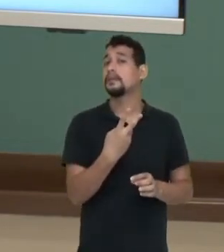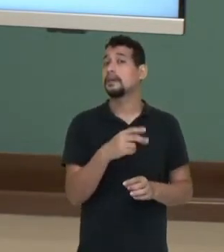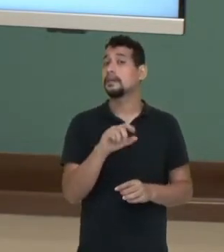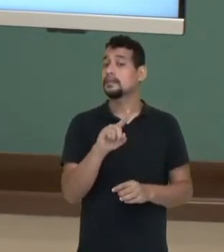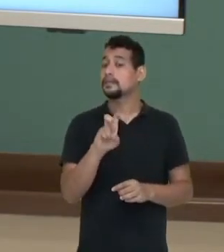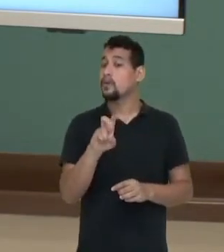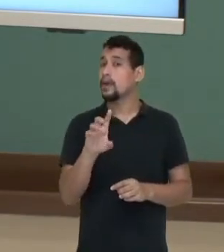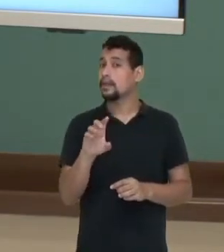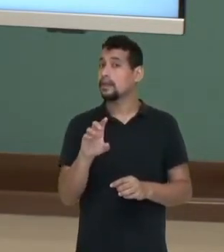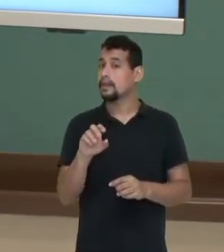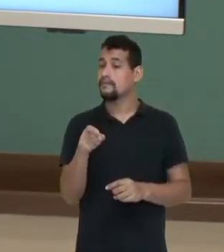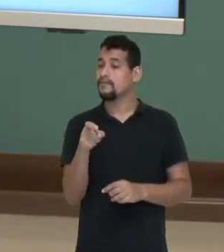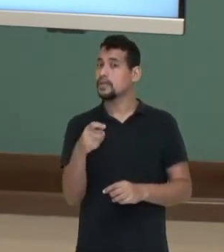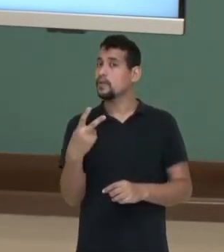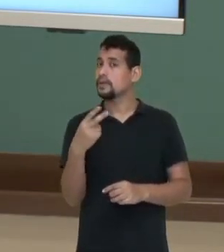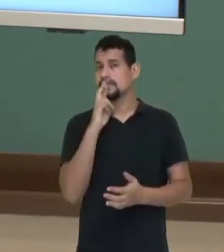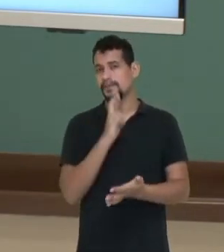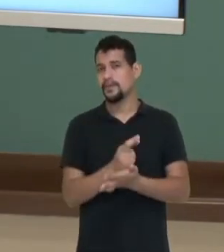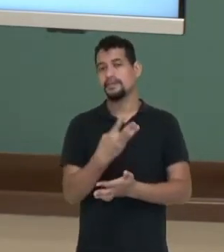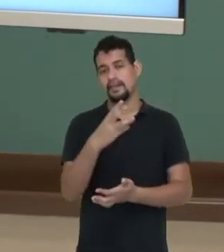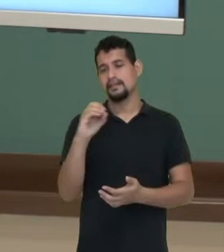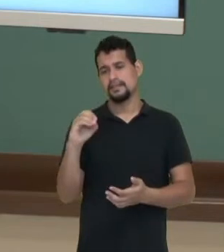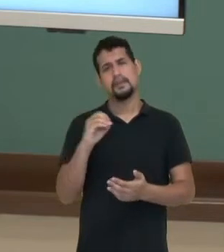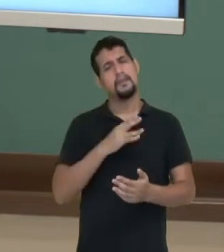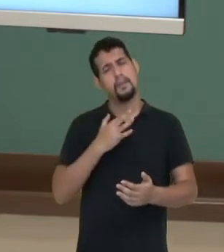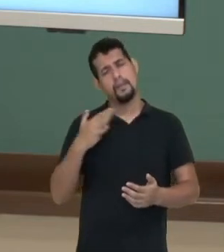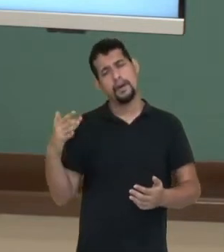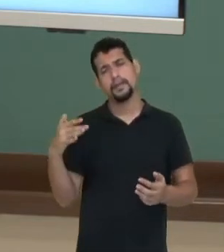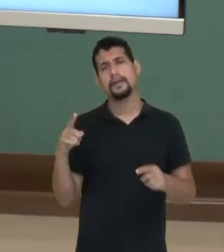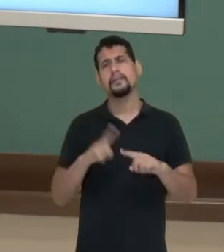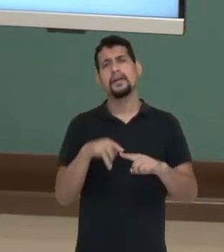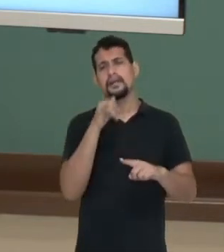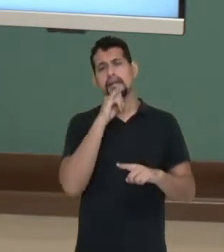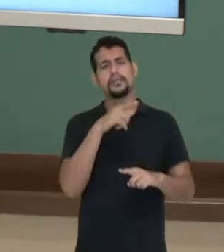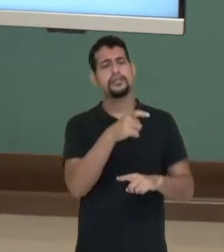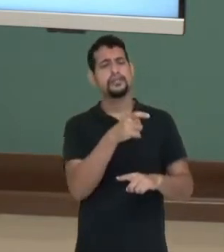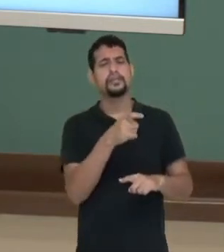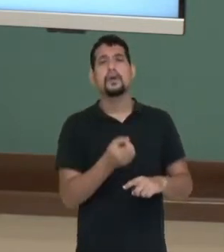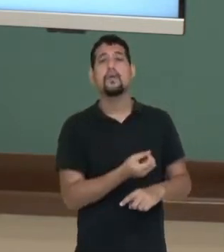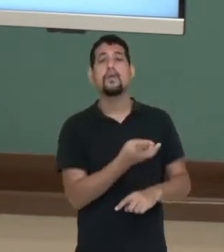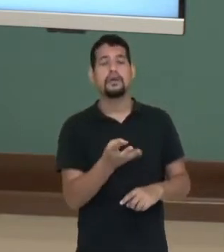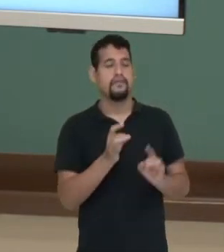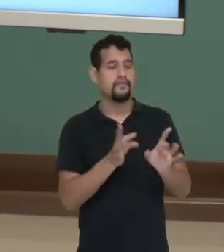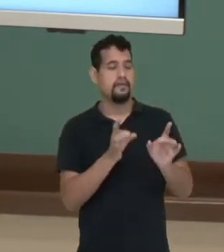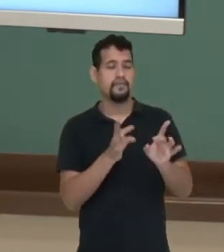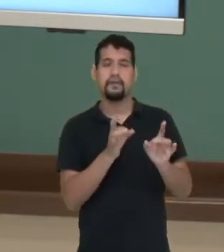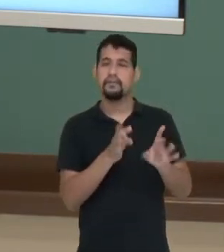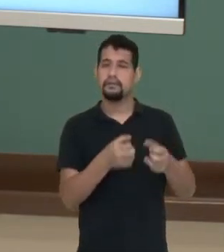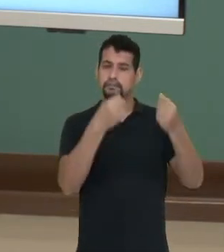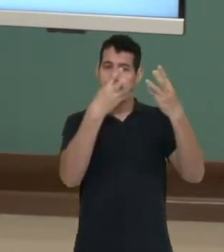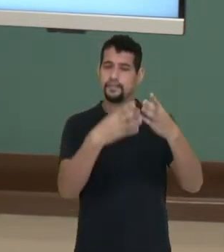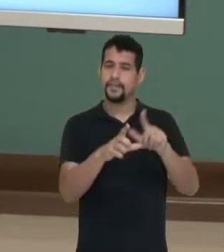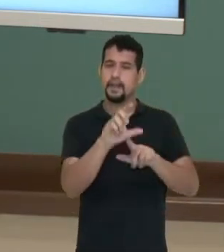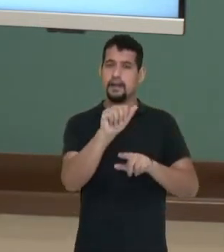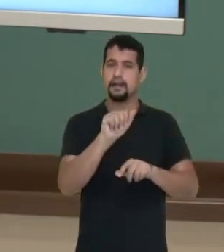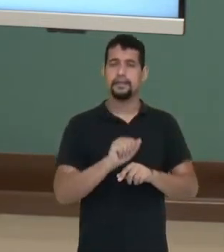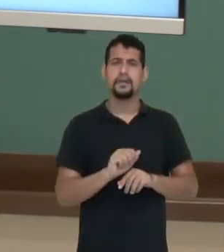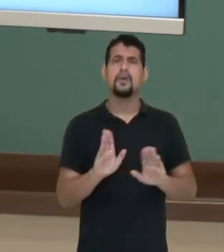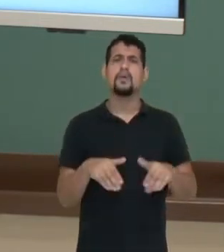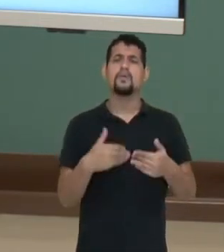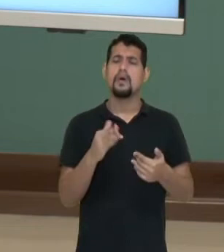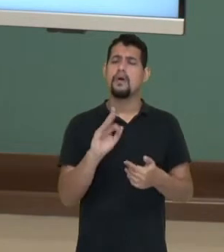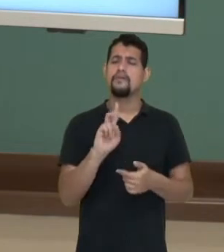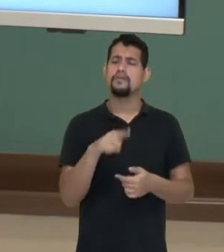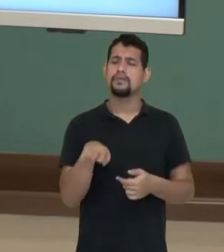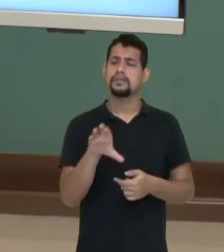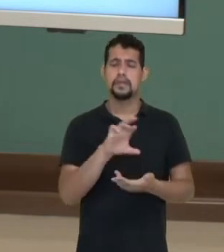150 vezes 2, R$300 e assim por diante. Então, considerando x a quantidade vendida, determine, letra A, uma função